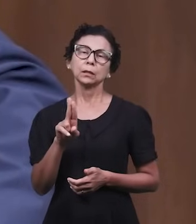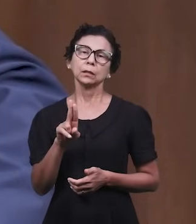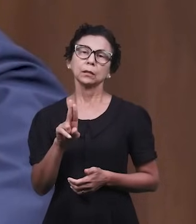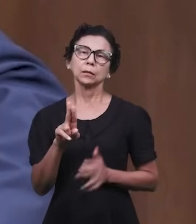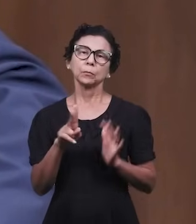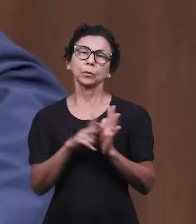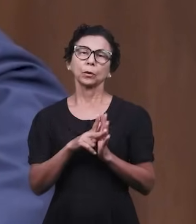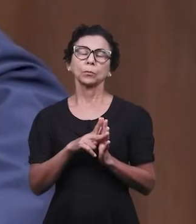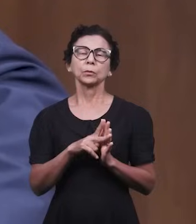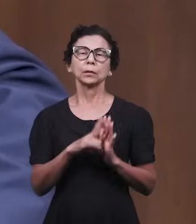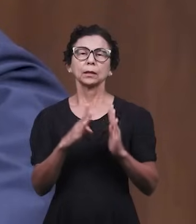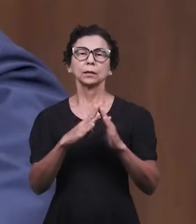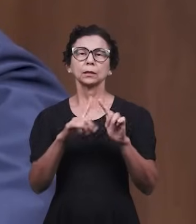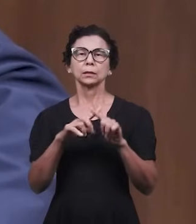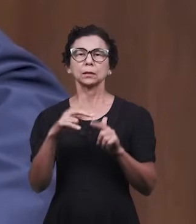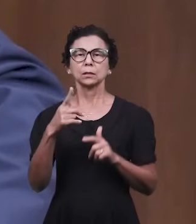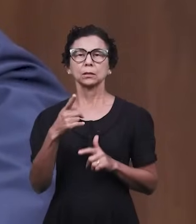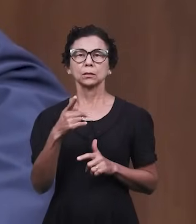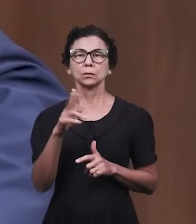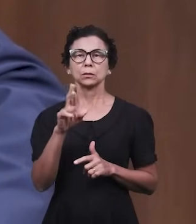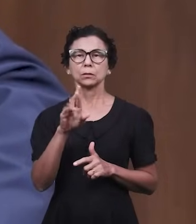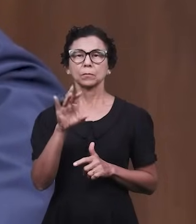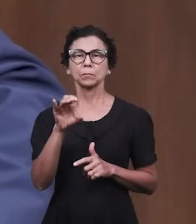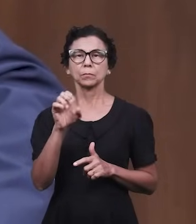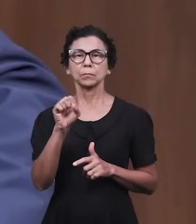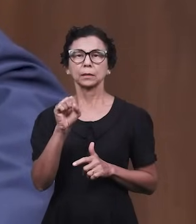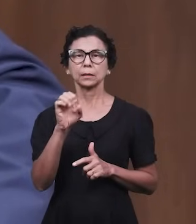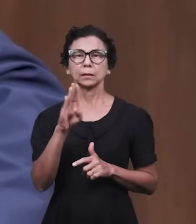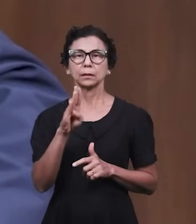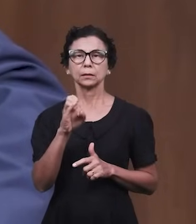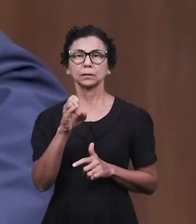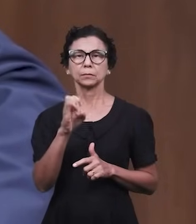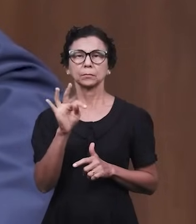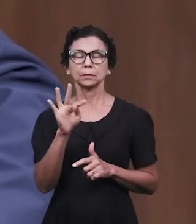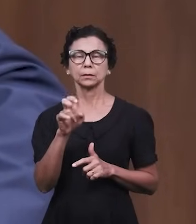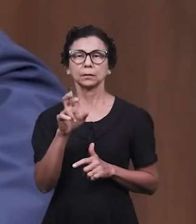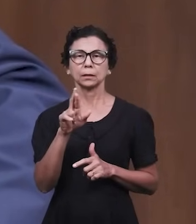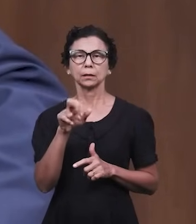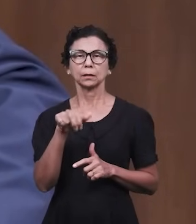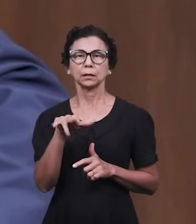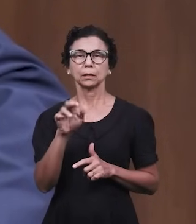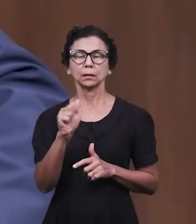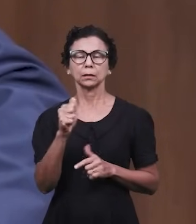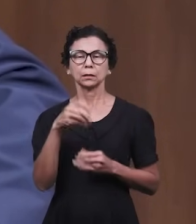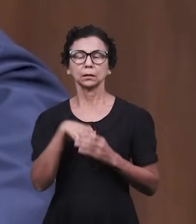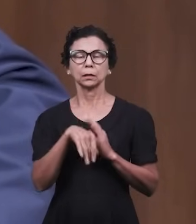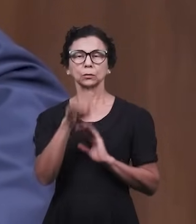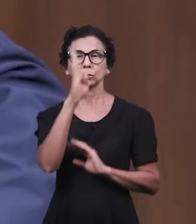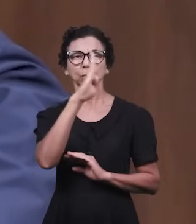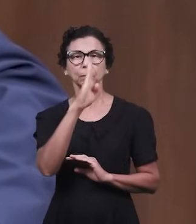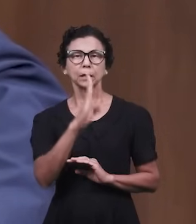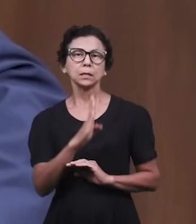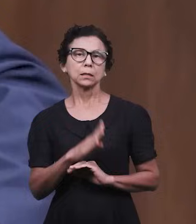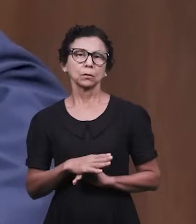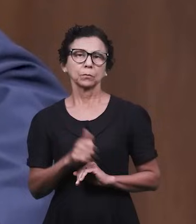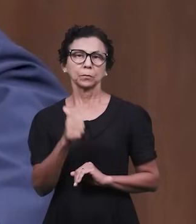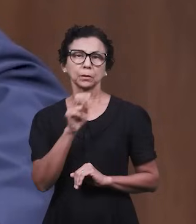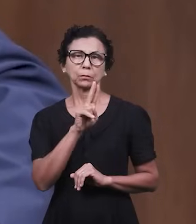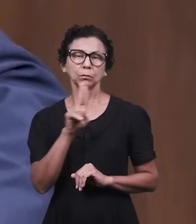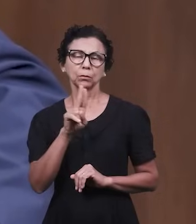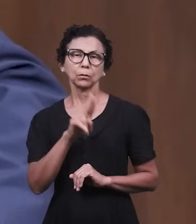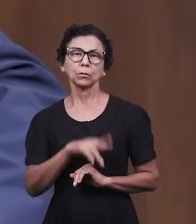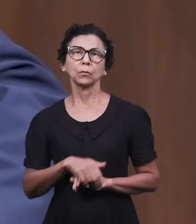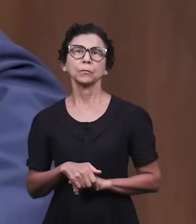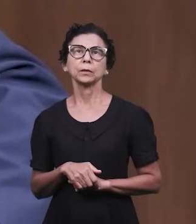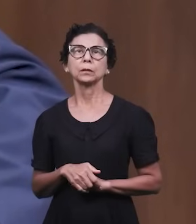Igreja Presbiteriana do Brasil, o primeiro nome dela no Brasil foi Igreja Cristã Presbiteriana. como eles abandonaram esse nome, a igreja, o